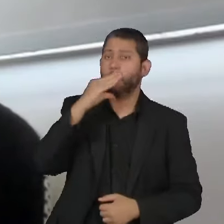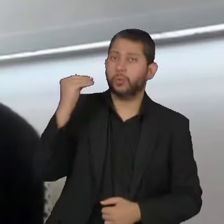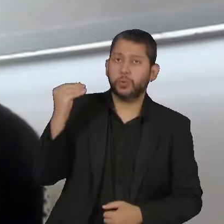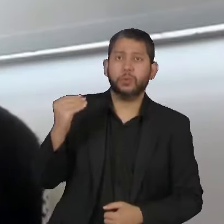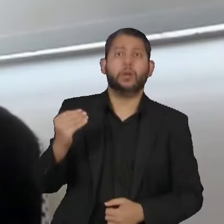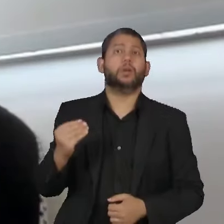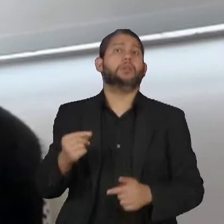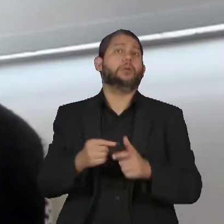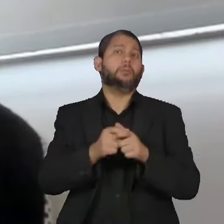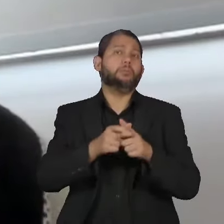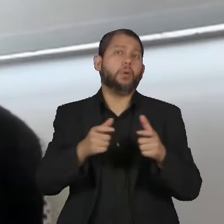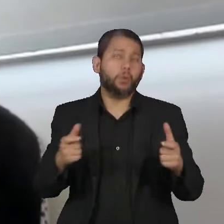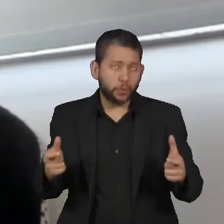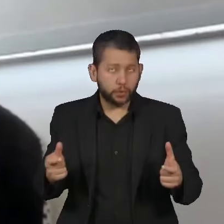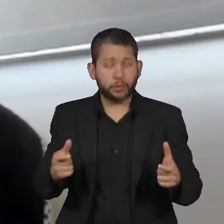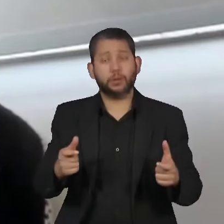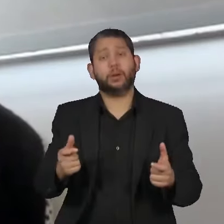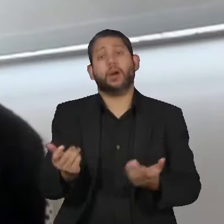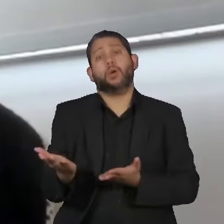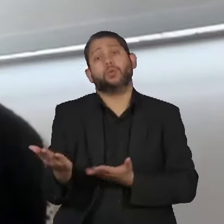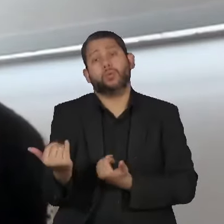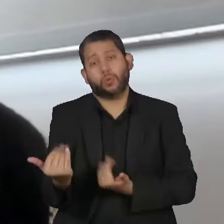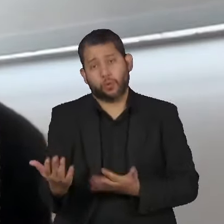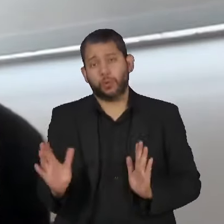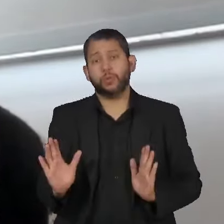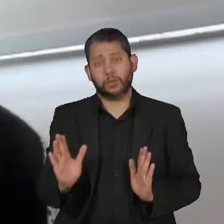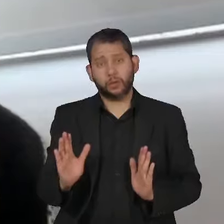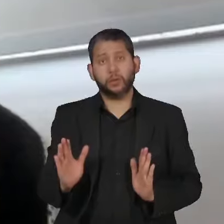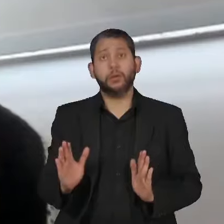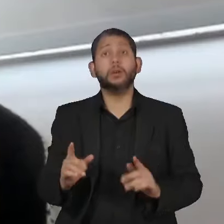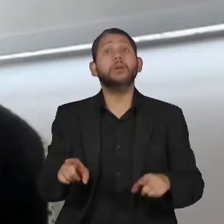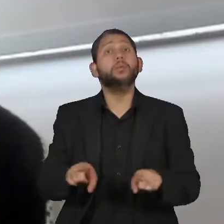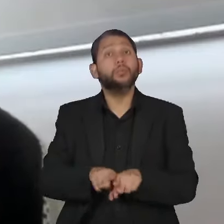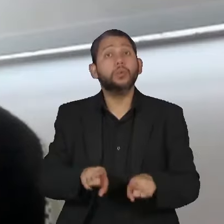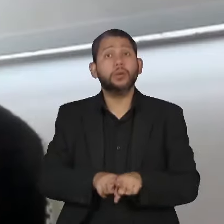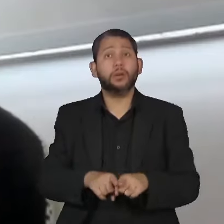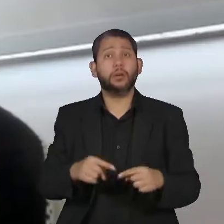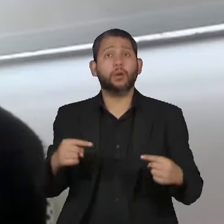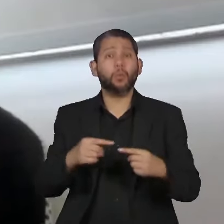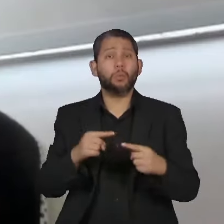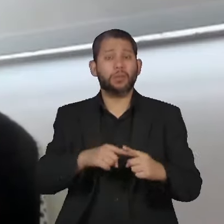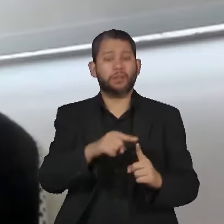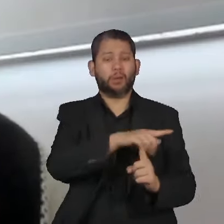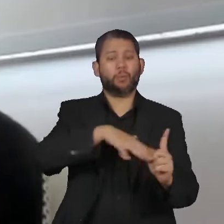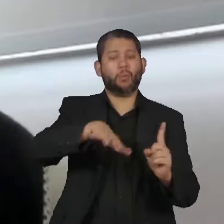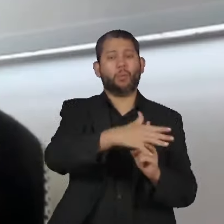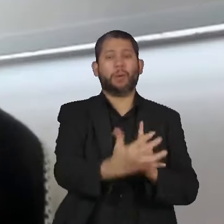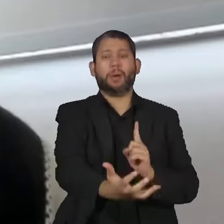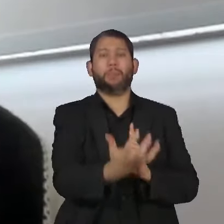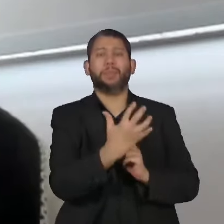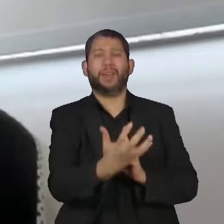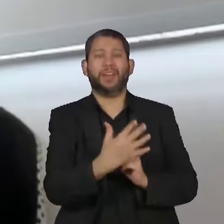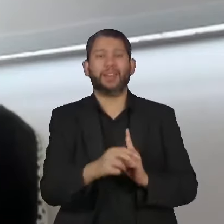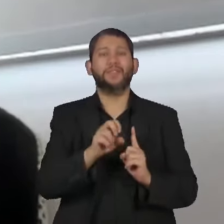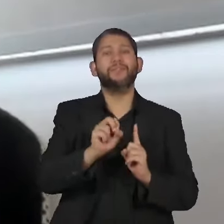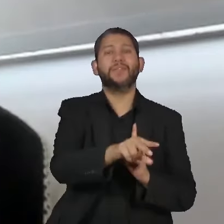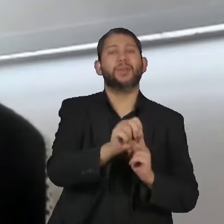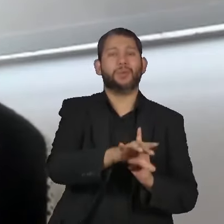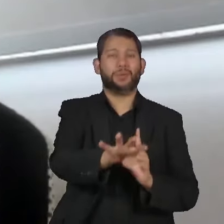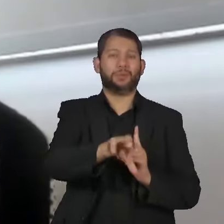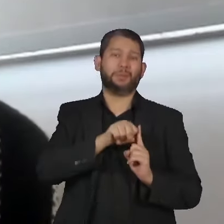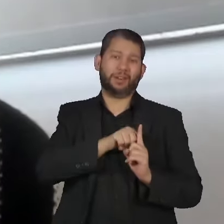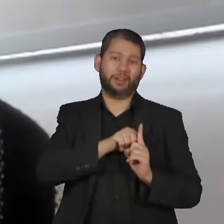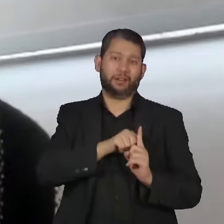mais frequente em adolescentes e adultos jovens. E como ele tem uma relação ambiental, tem muita relação com o vírus específico,